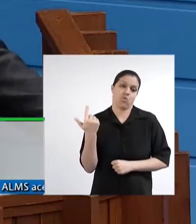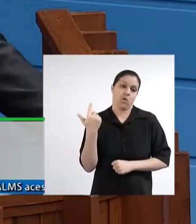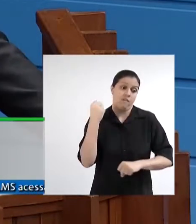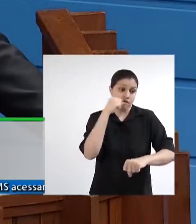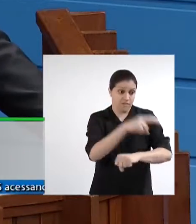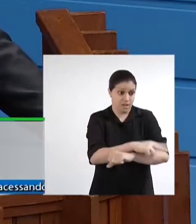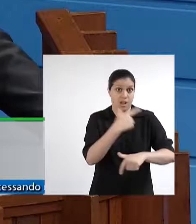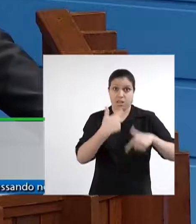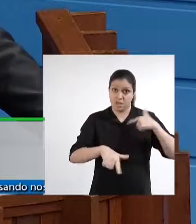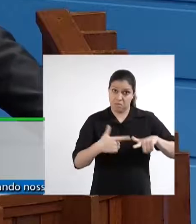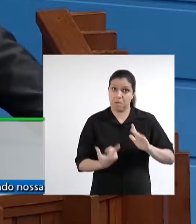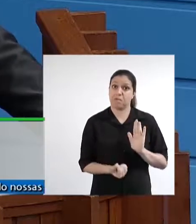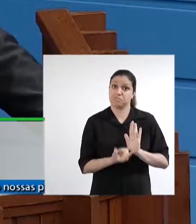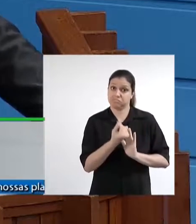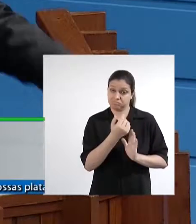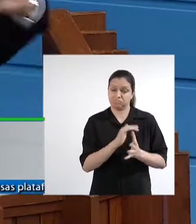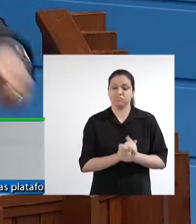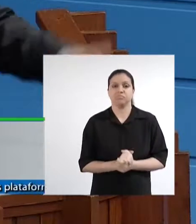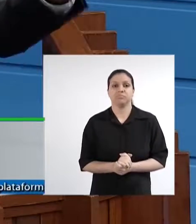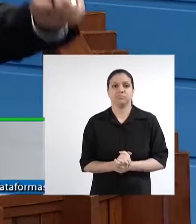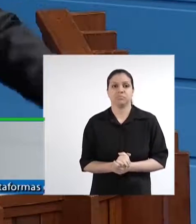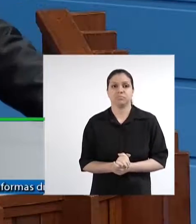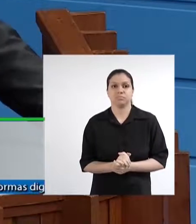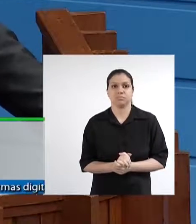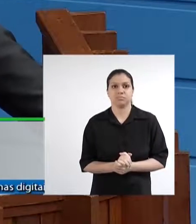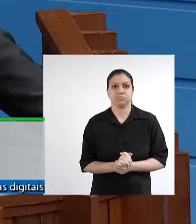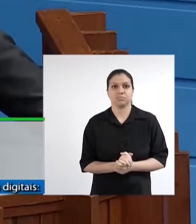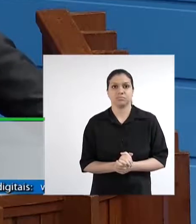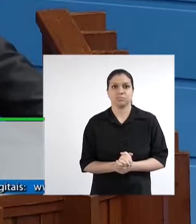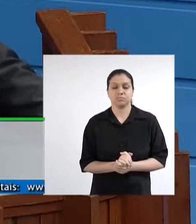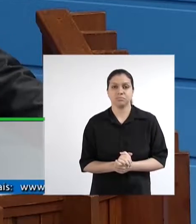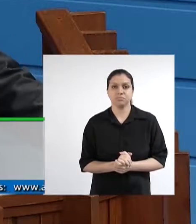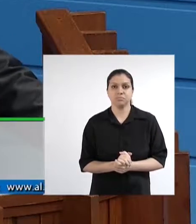renda, principalmente pela geração de divisas para o